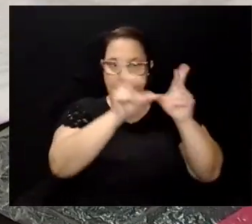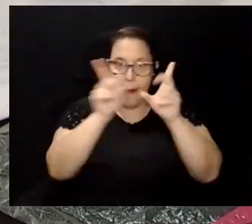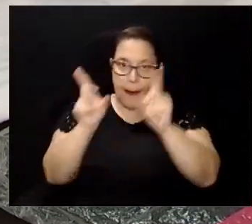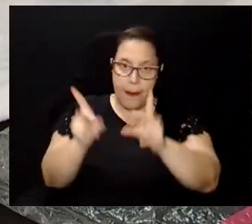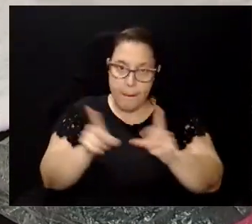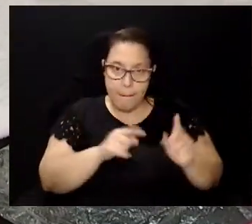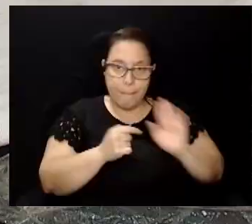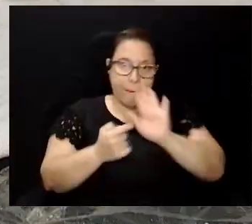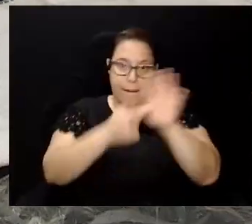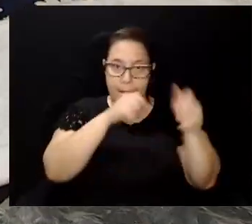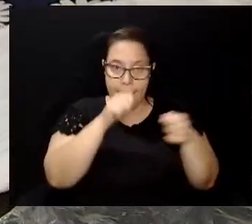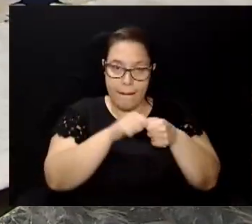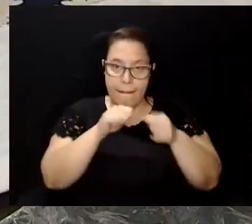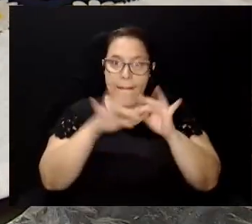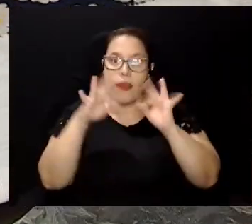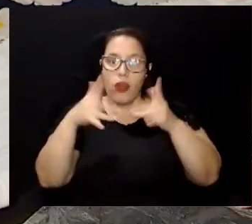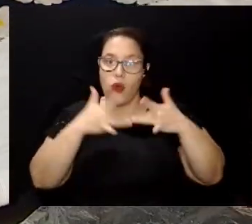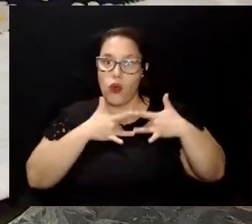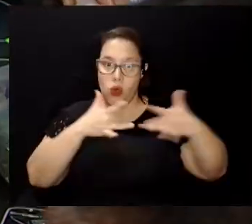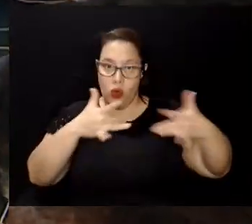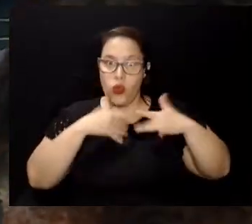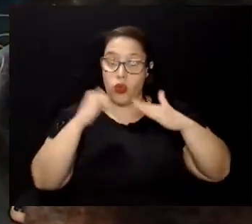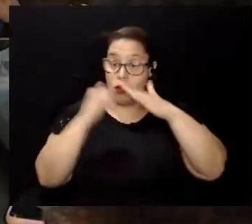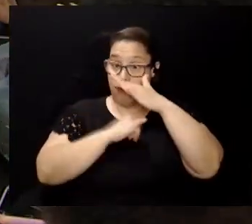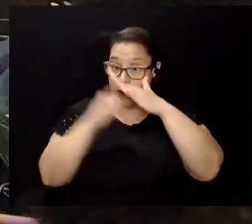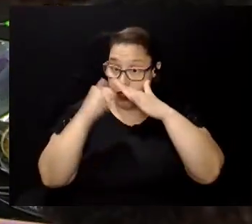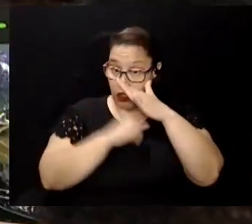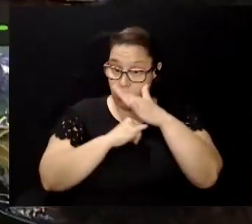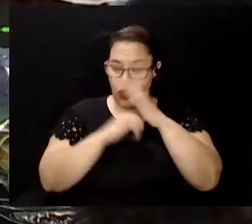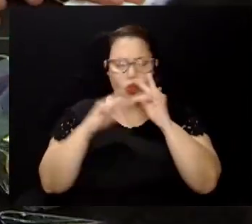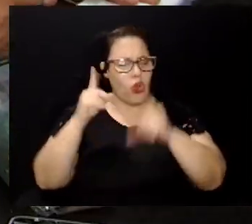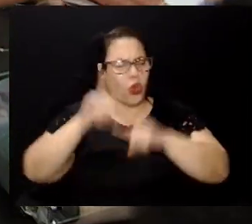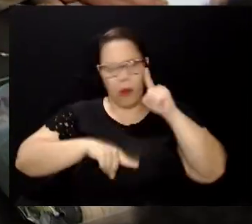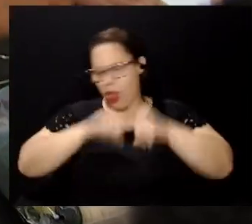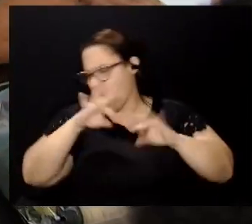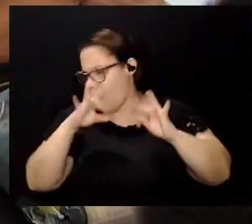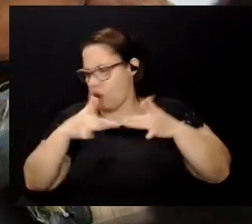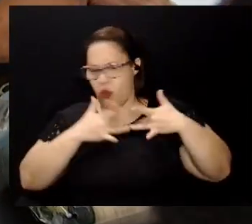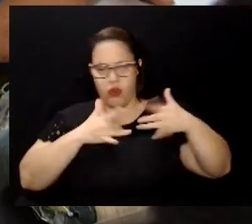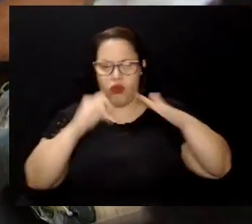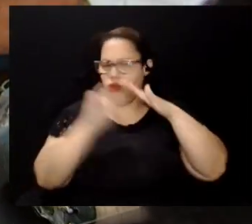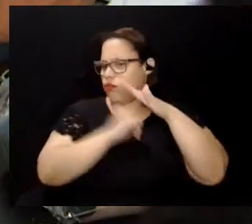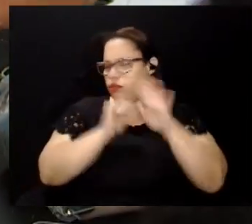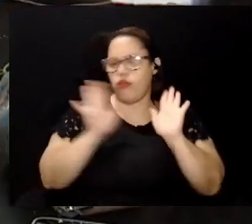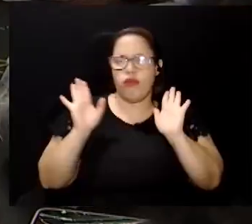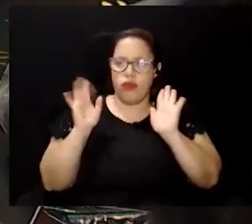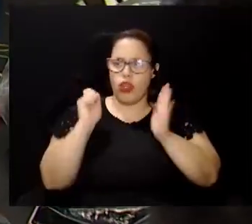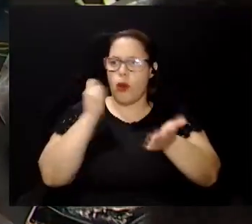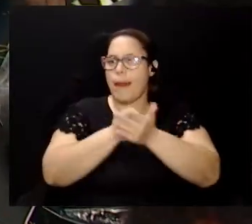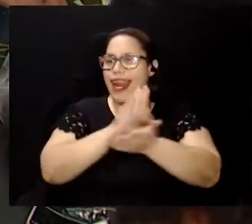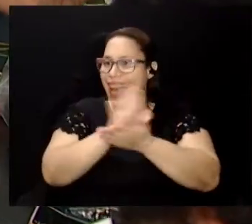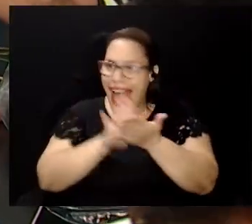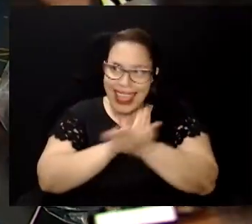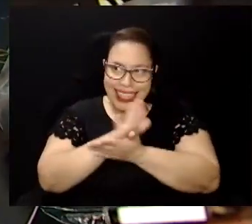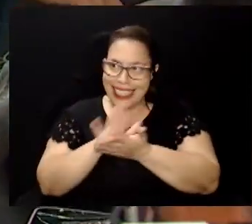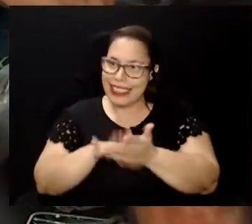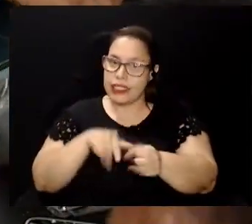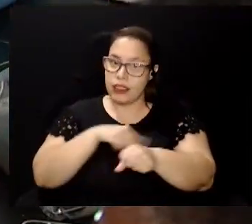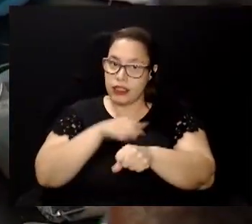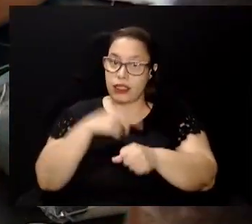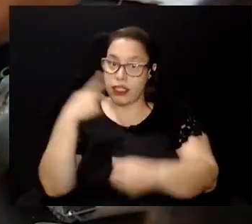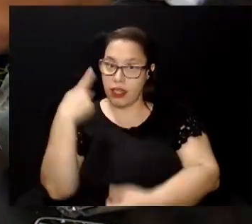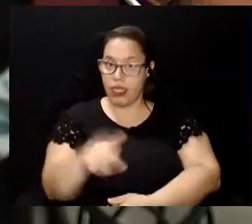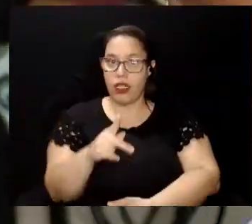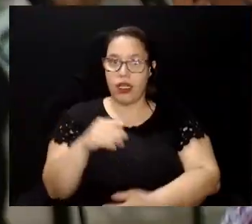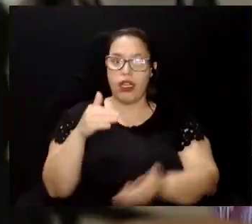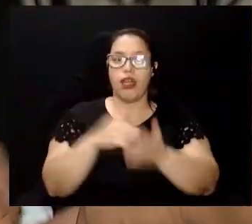inclusive, vender as peças que foram feitas, que são todas doadas pelo Instituto. Todo o material é tudo doado pelo Instituto. Então, elas têm